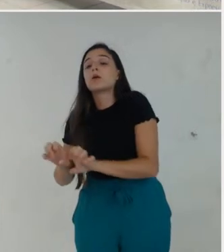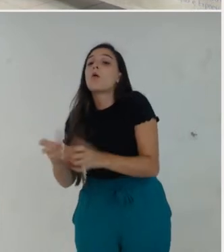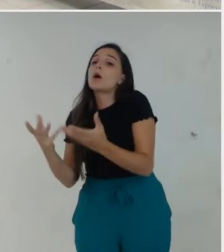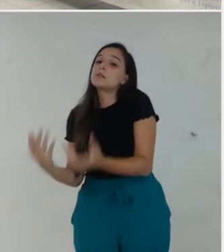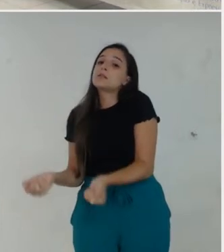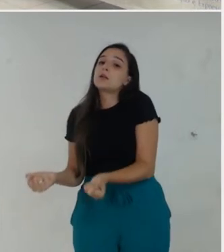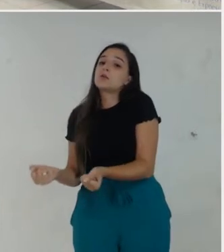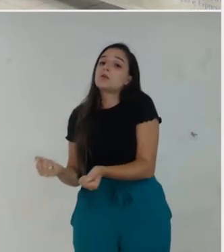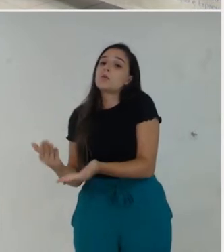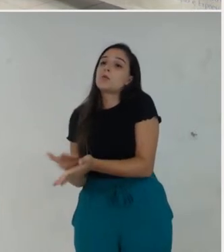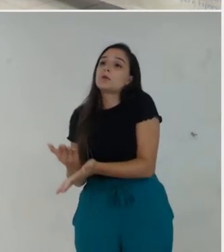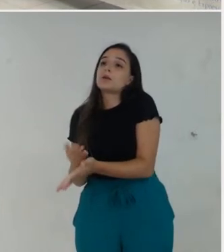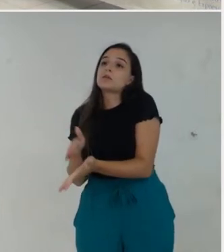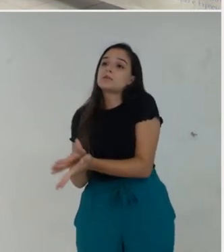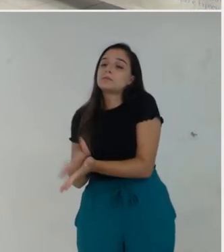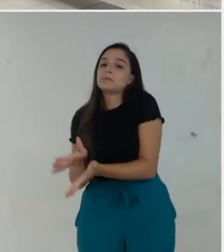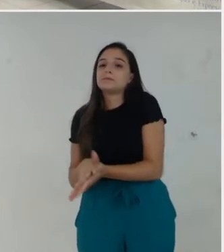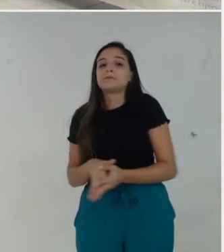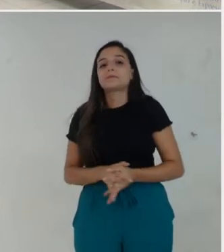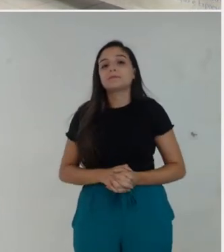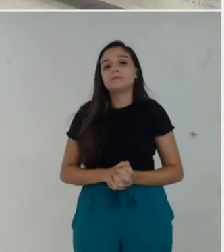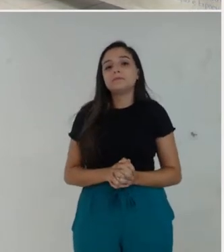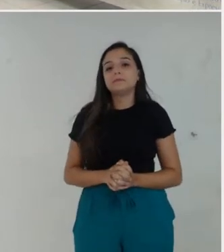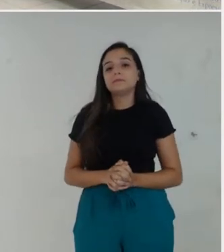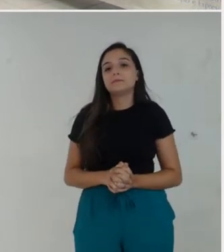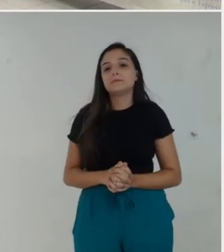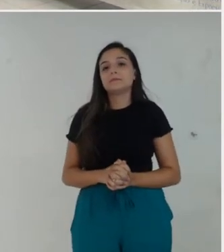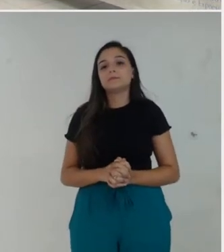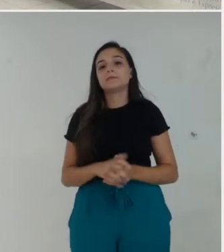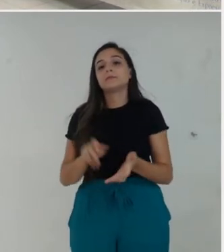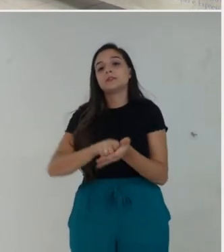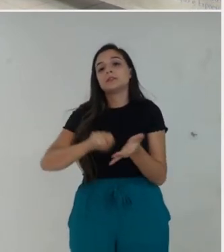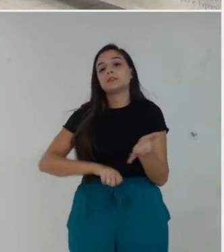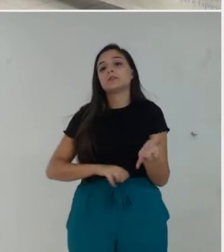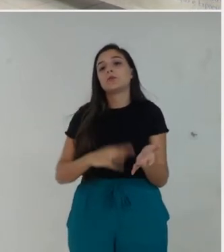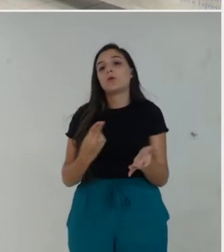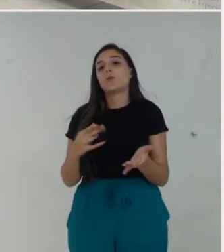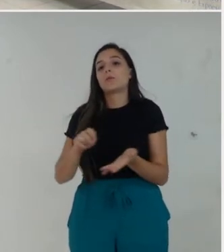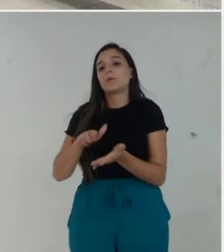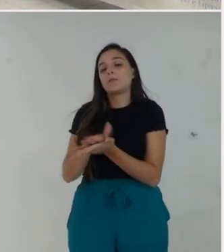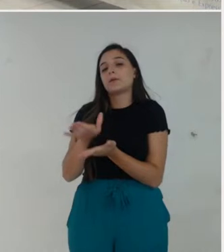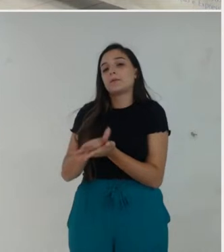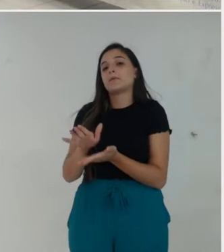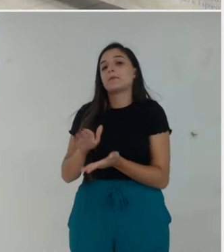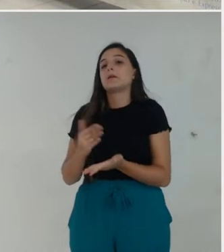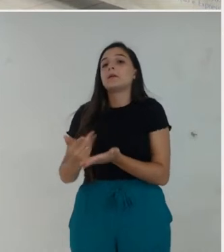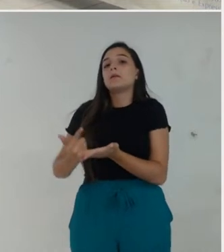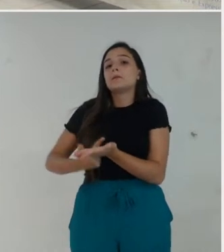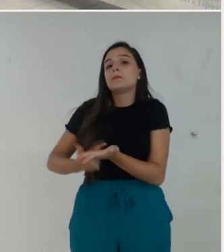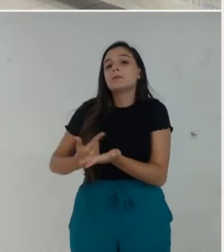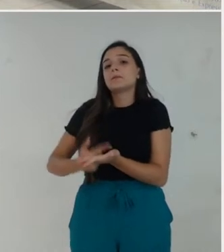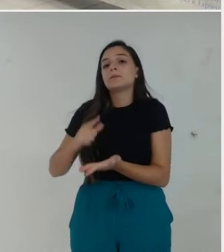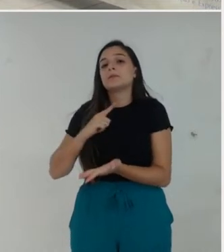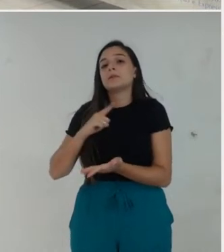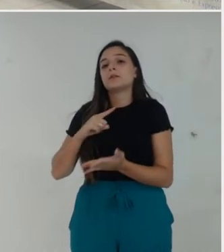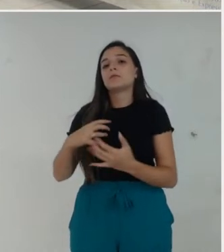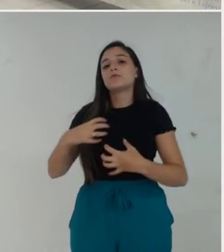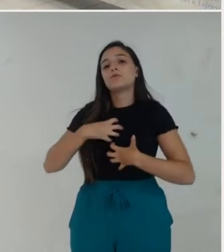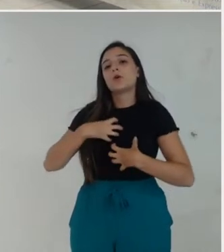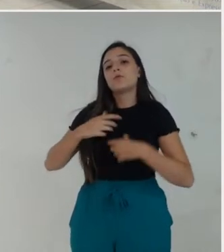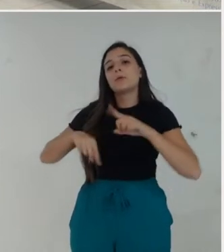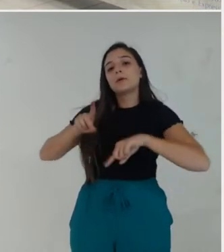publicação. Manuscritos ou impressos, os livros são objetos cujas formas comandam, senão